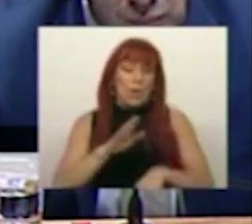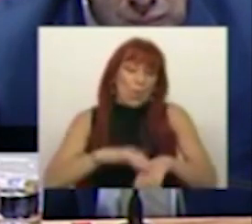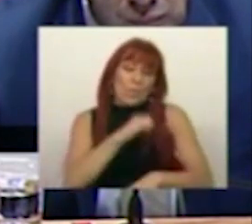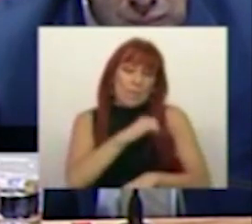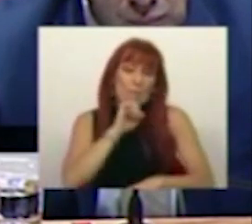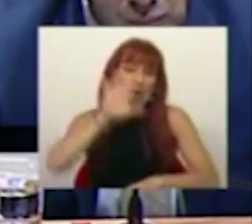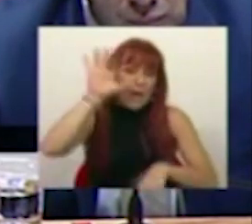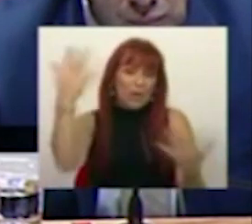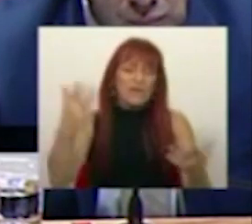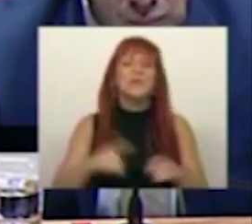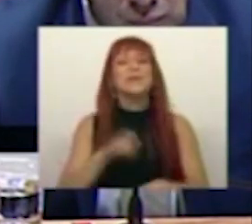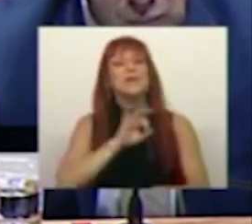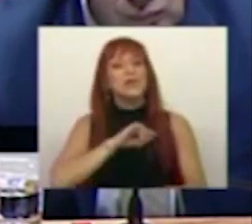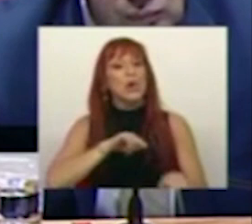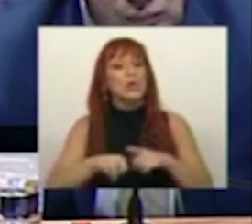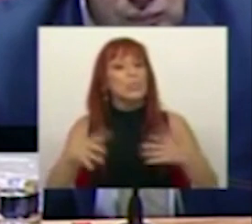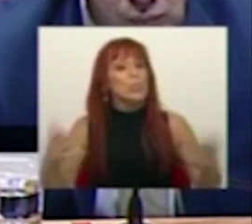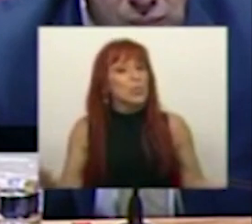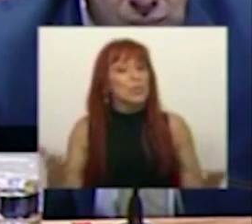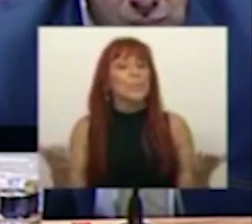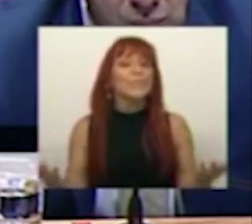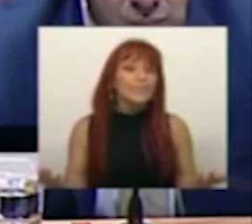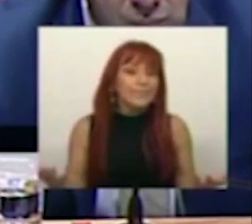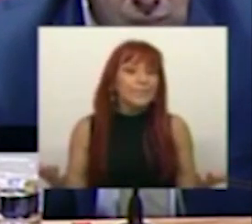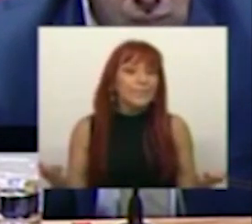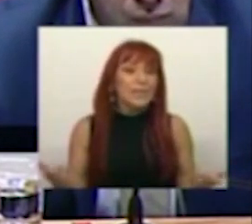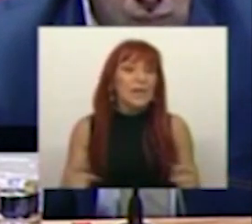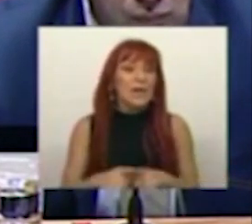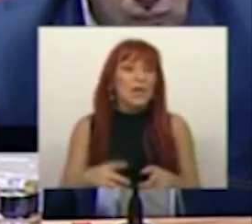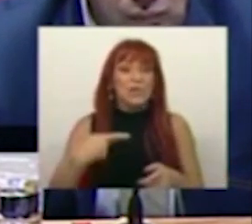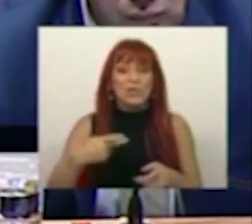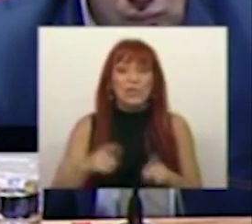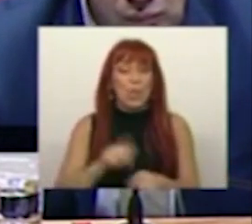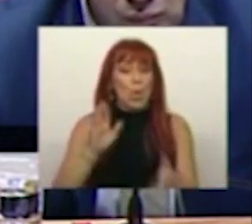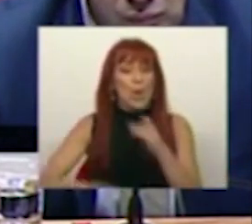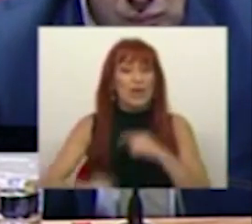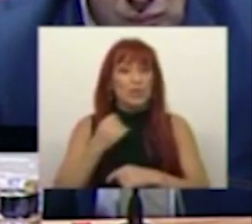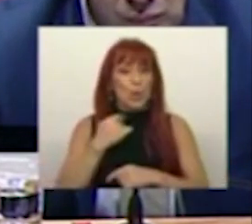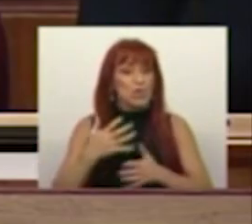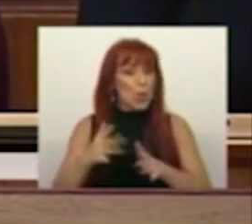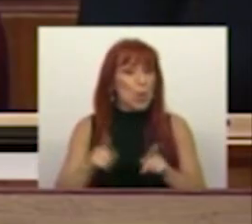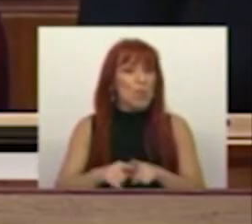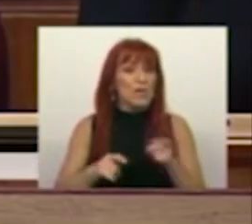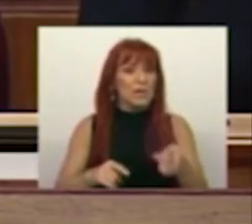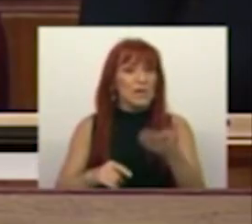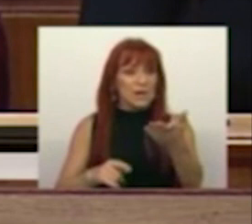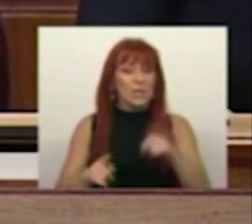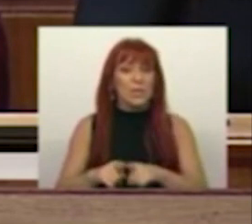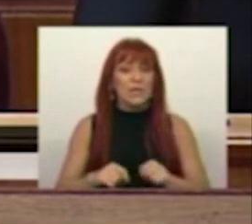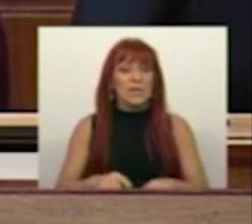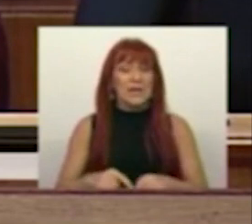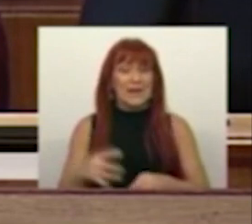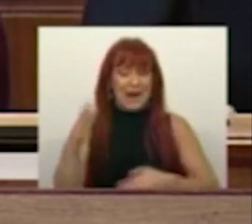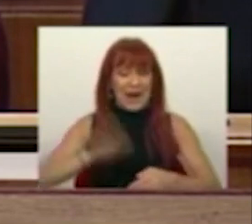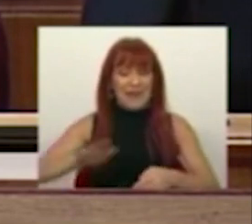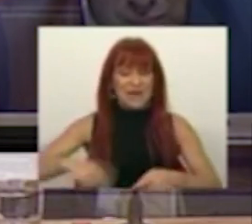negligência. Portanto, Sr. Deputado, fomos praticamente colegas de curso, se a ciência